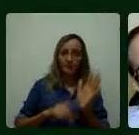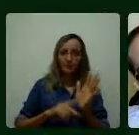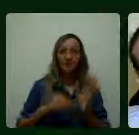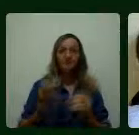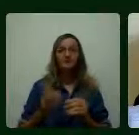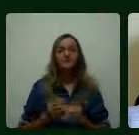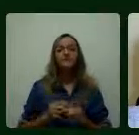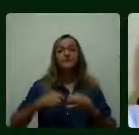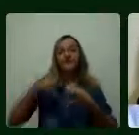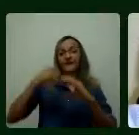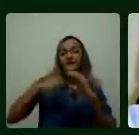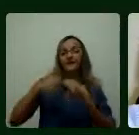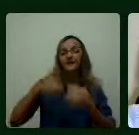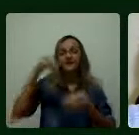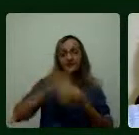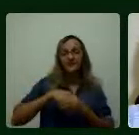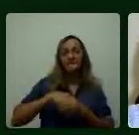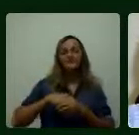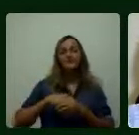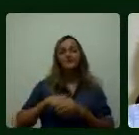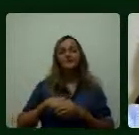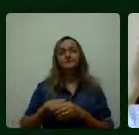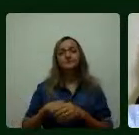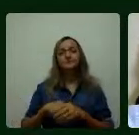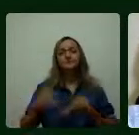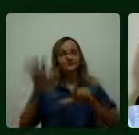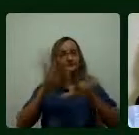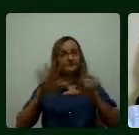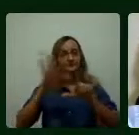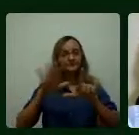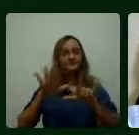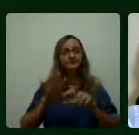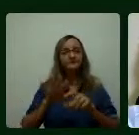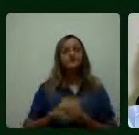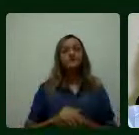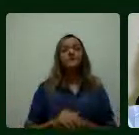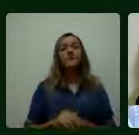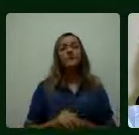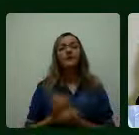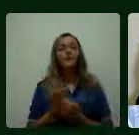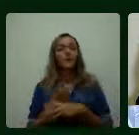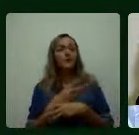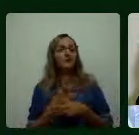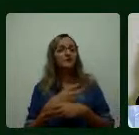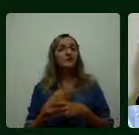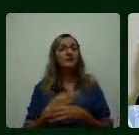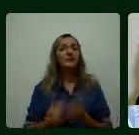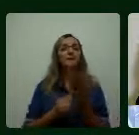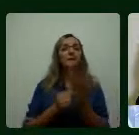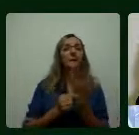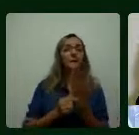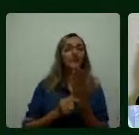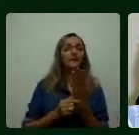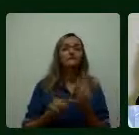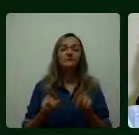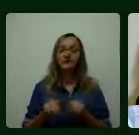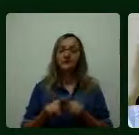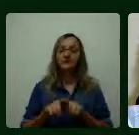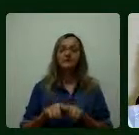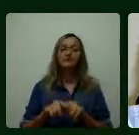beleza? Como os projetos serão avaliados? Então, depois que a maratona acabar, a gente vai enviar para todos os jurados. Então, não vai ser ao